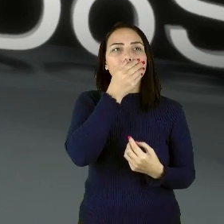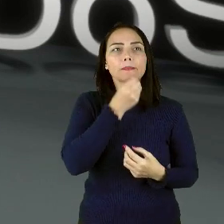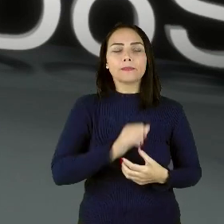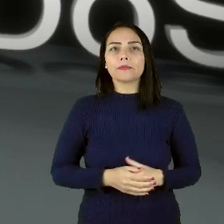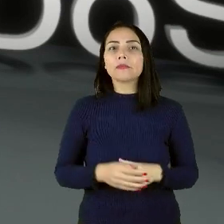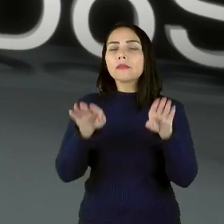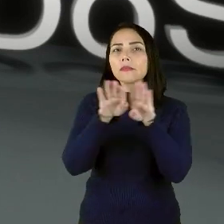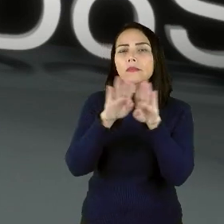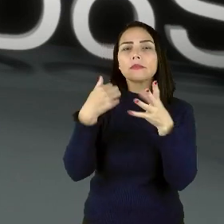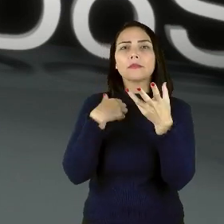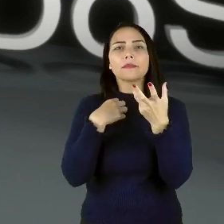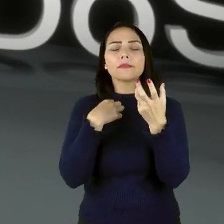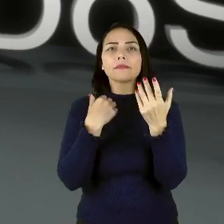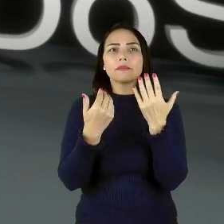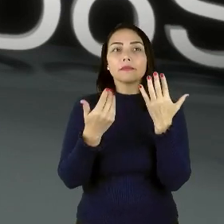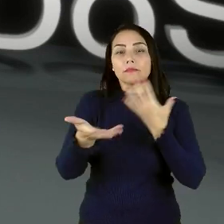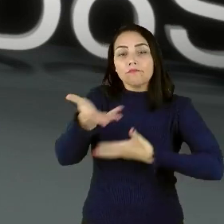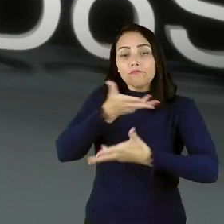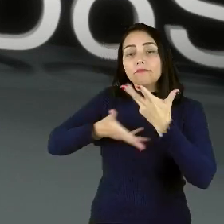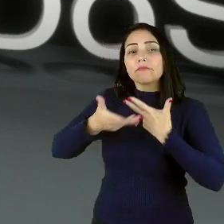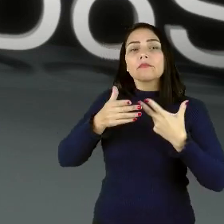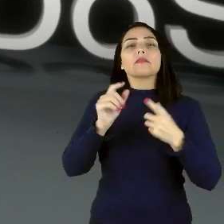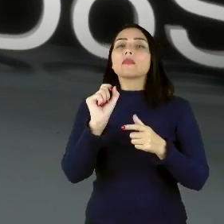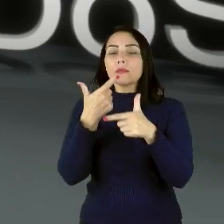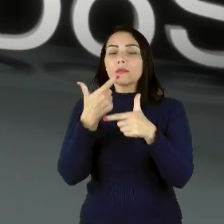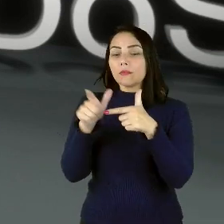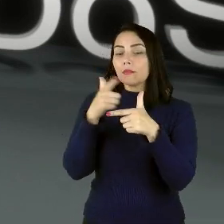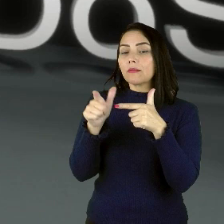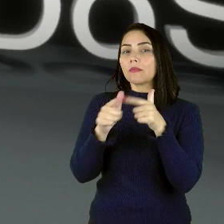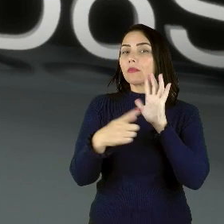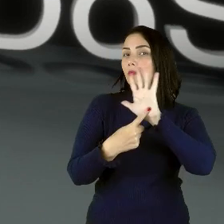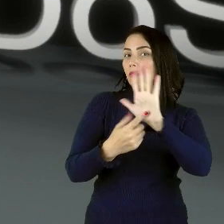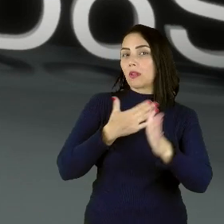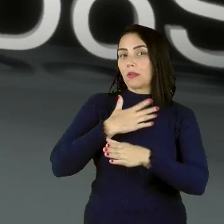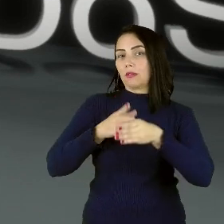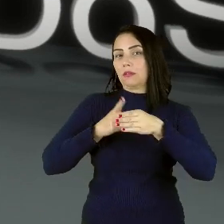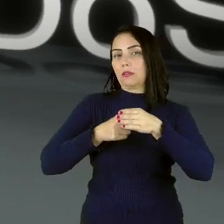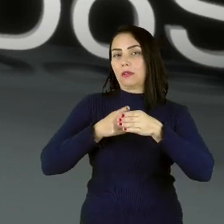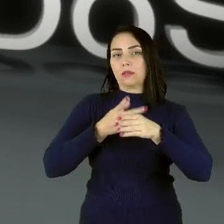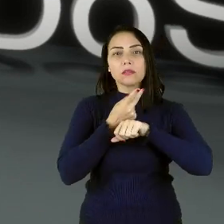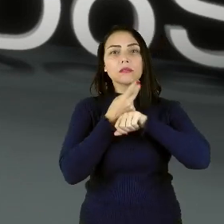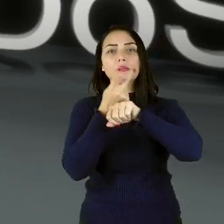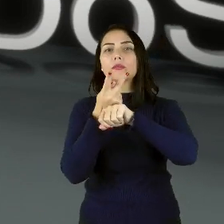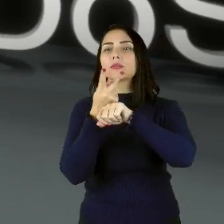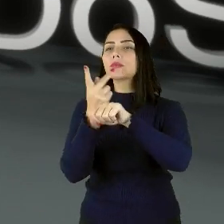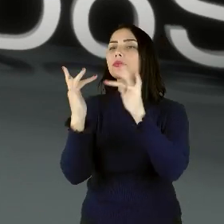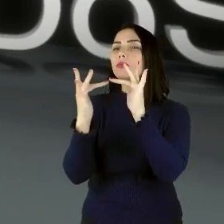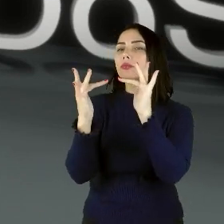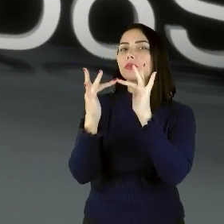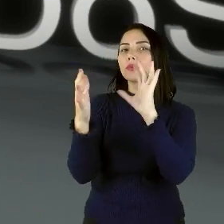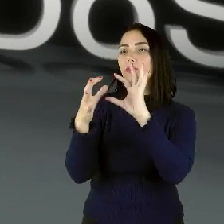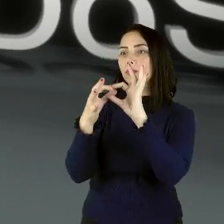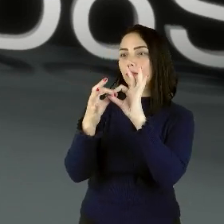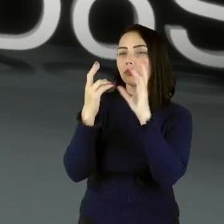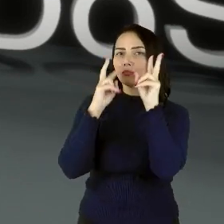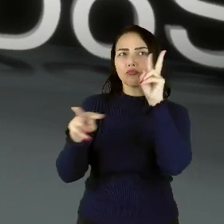os obstáculos, os problemas que apresentava a minha cidade, né? E procurava, toda hora nesse momento, uma conexão com o que eu via por